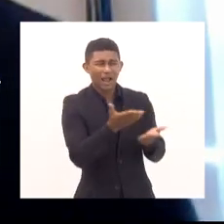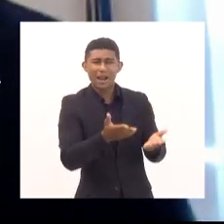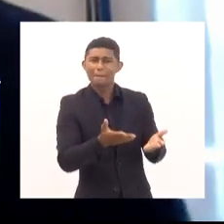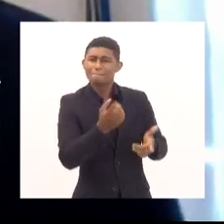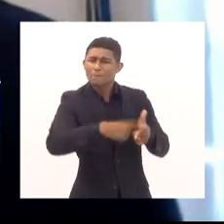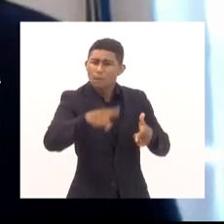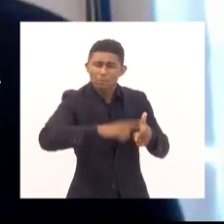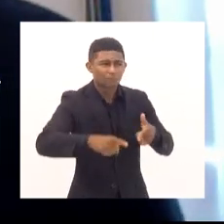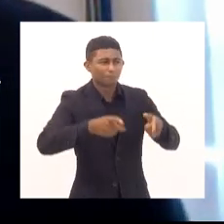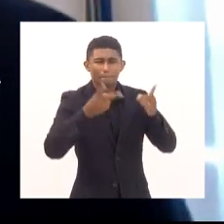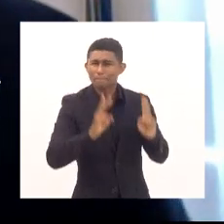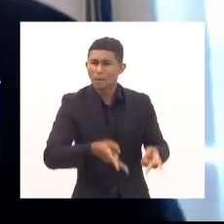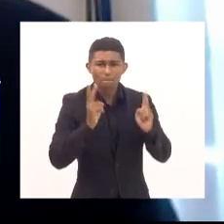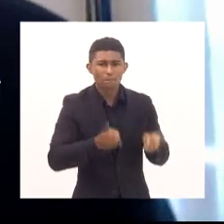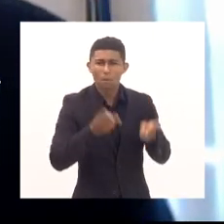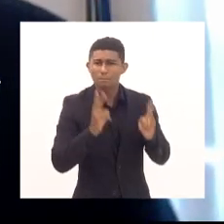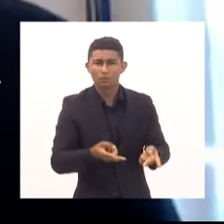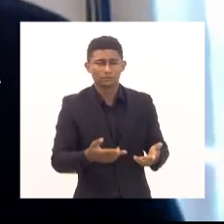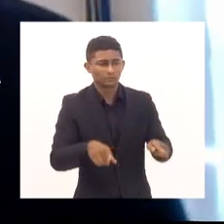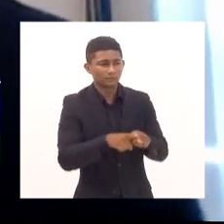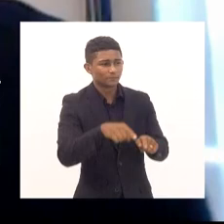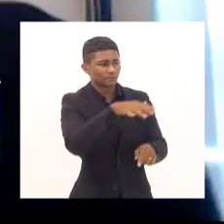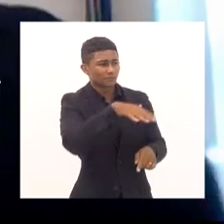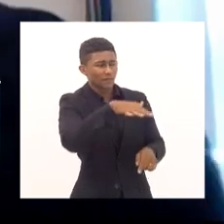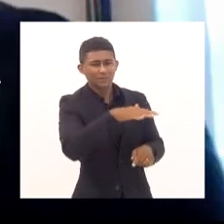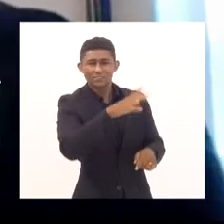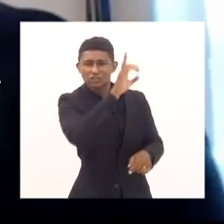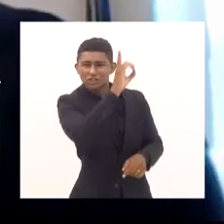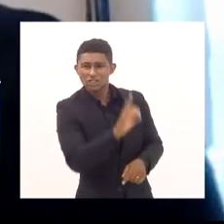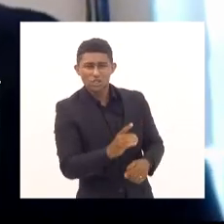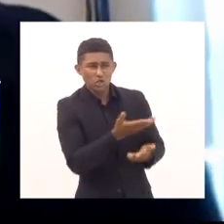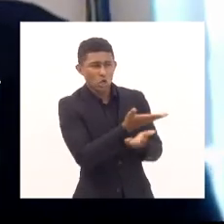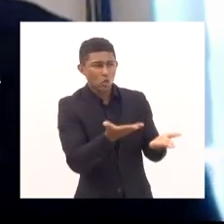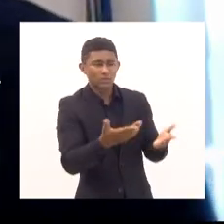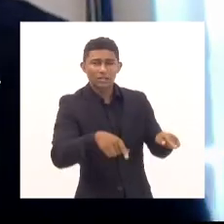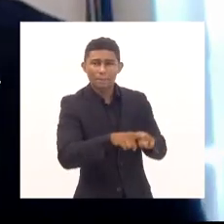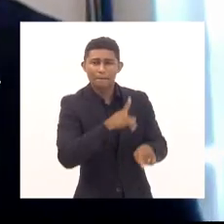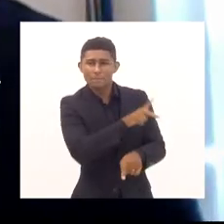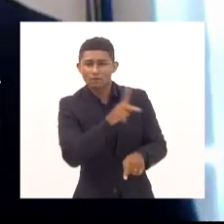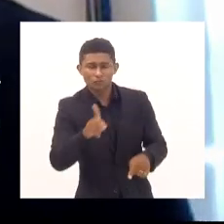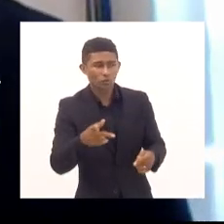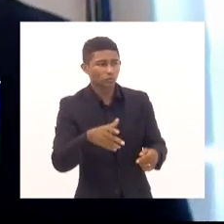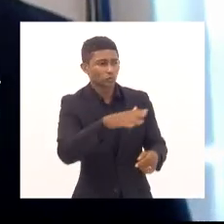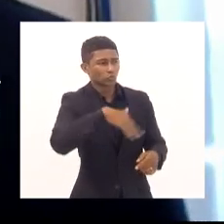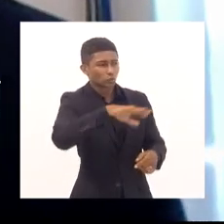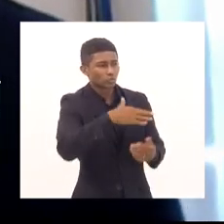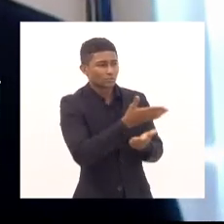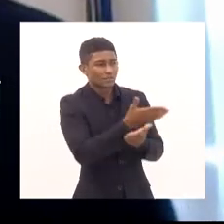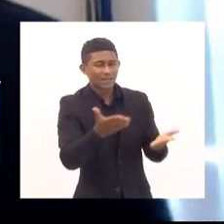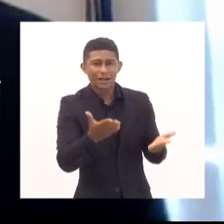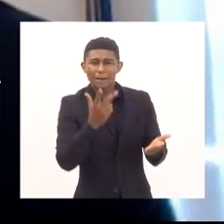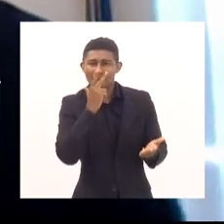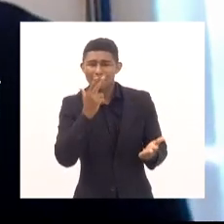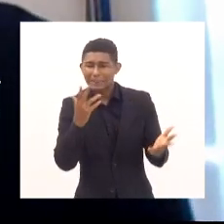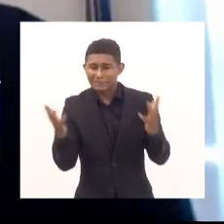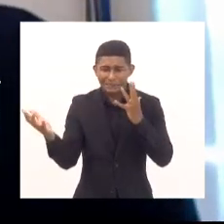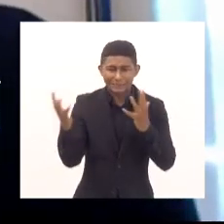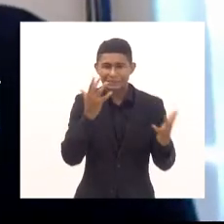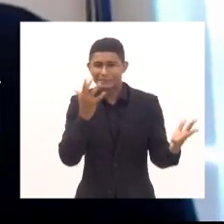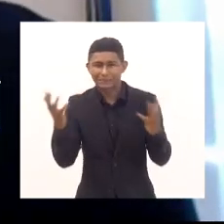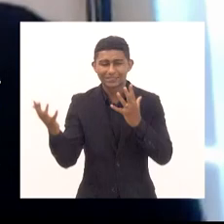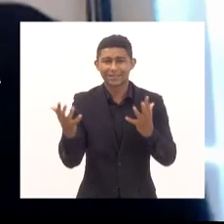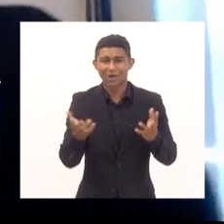mesmos problemas e as direções e os profissionais das escolas estejam sobrecarregados enfrentando essa série de